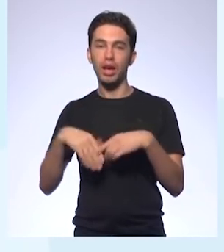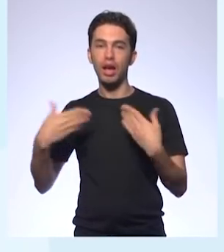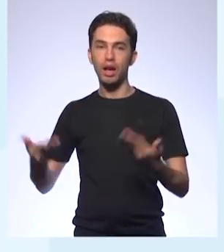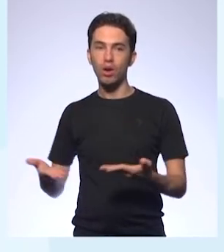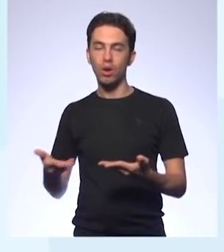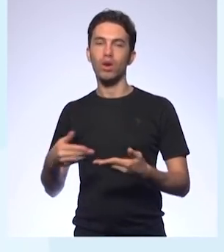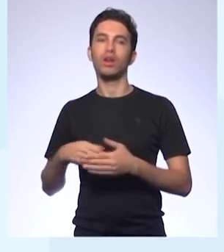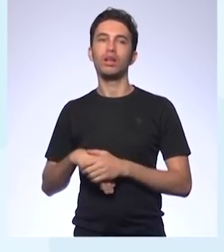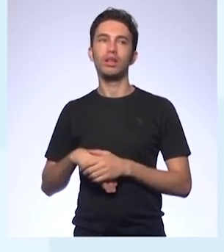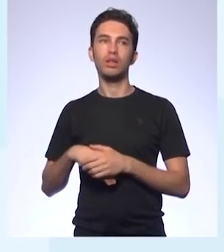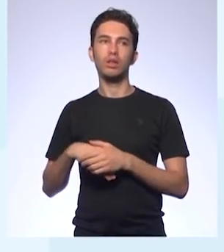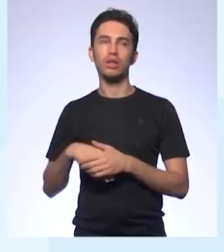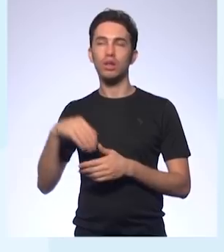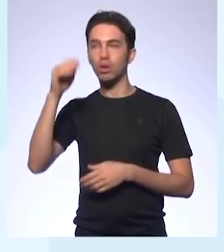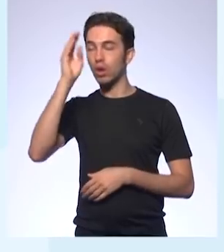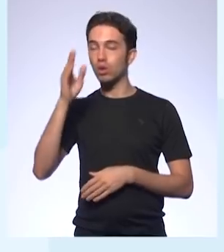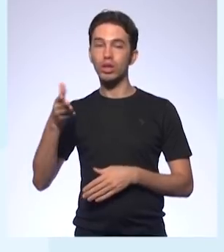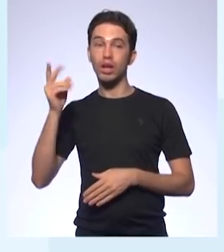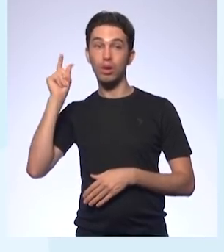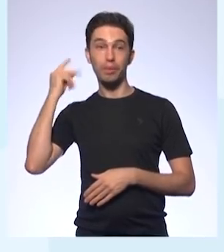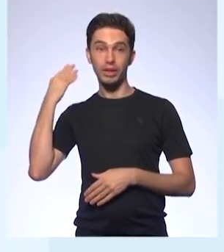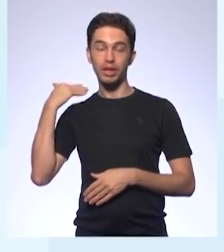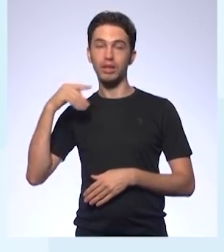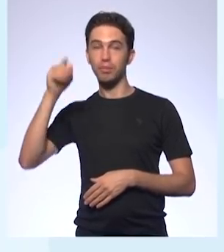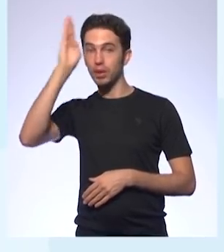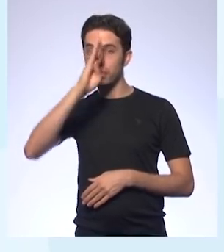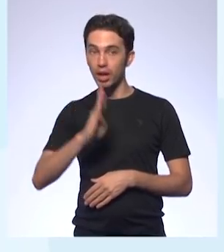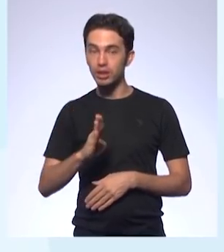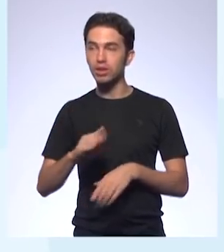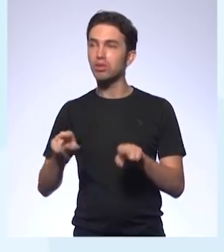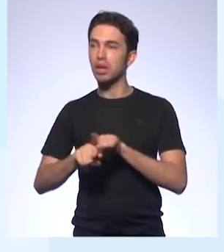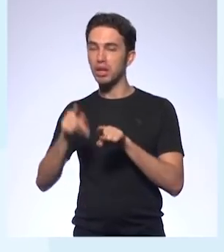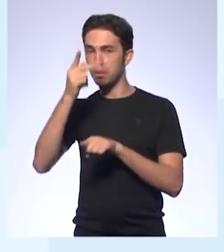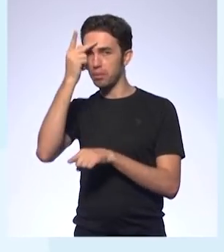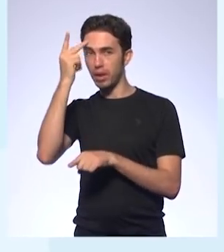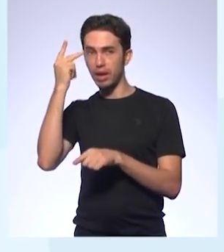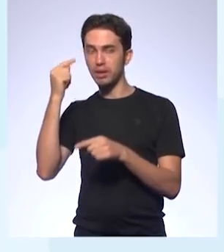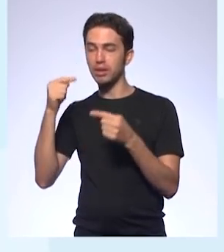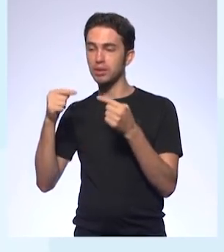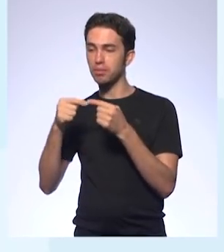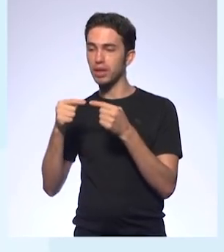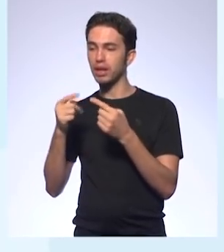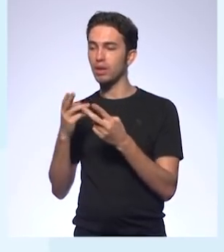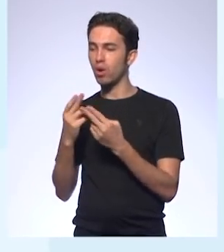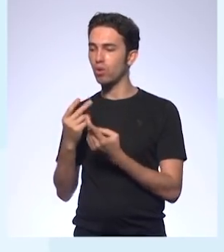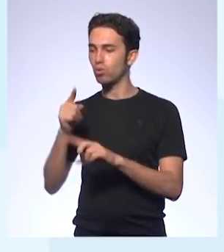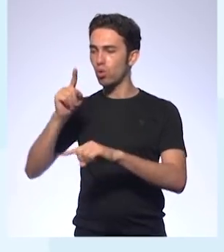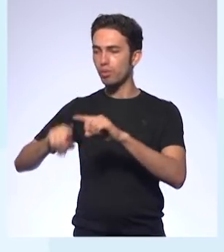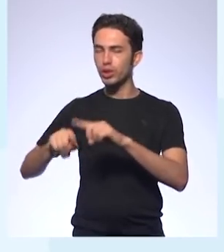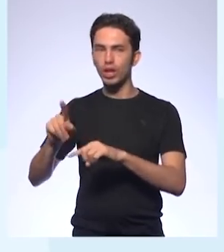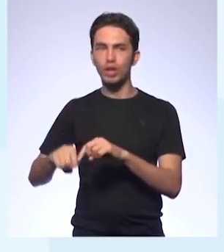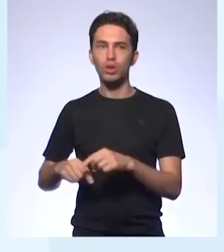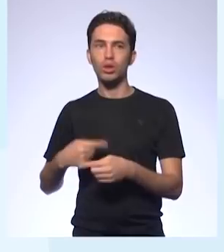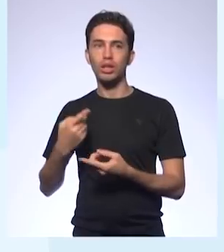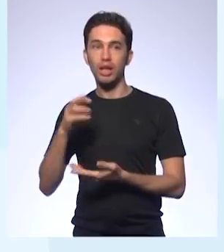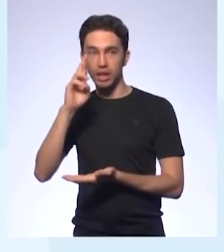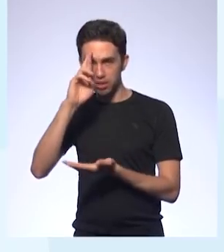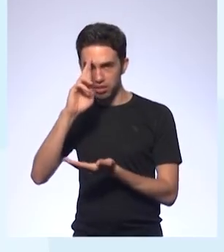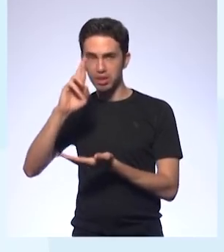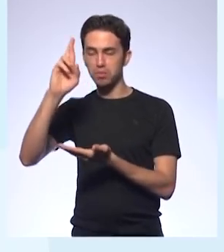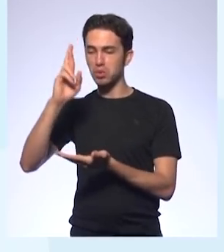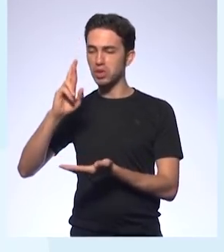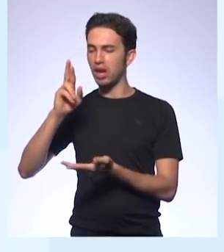valor de objeto, você pertence a alguém. Eram propriedades do seu senhor, podiam ser vendidos